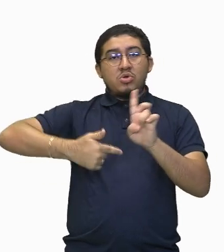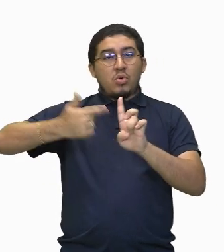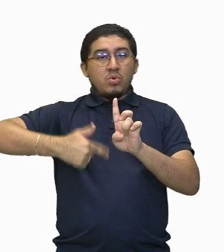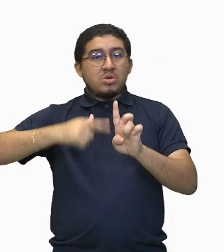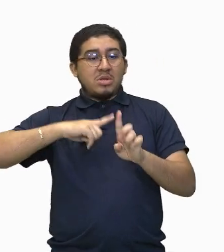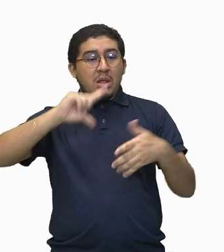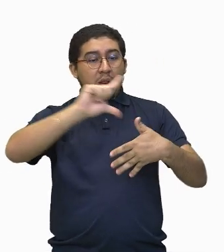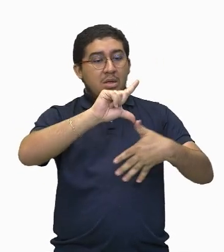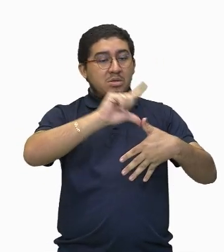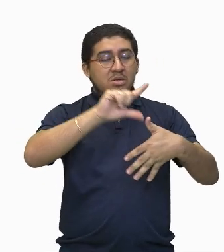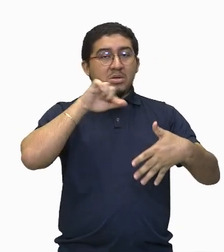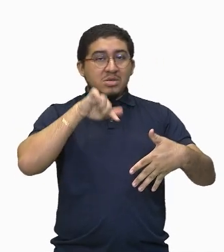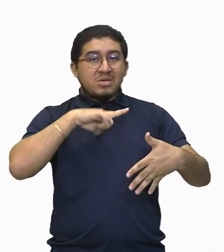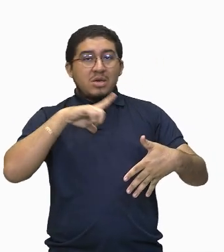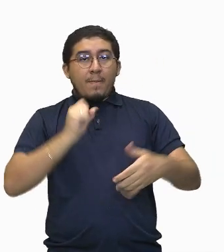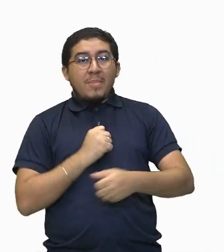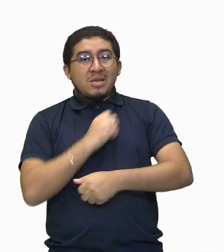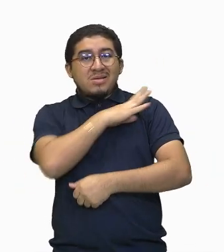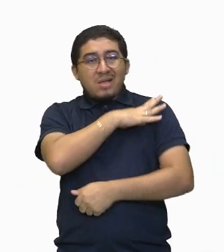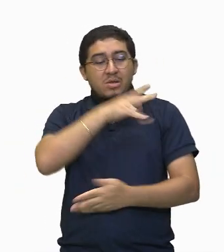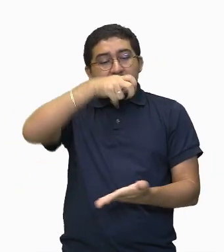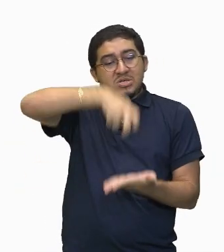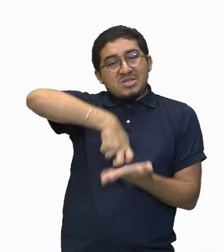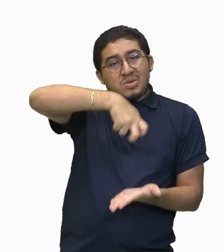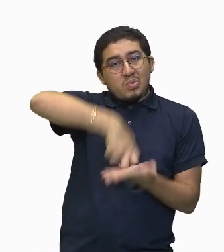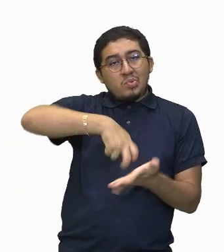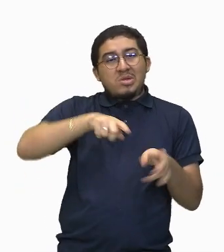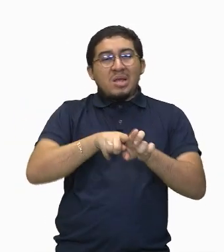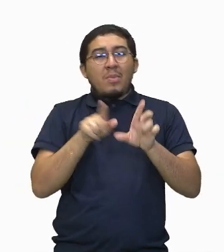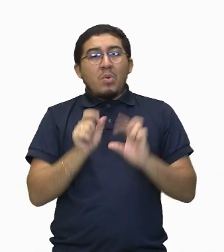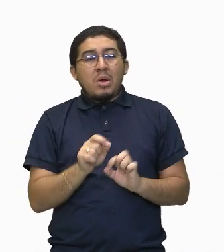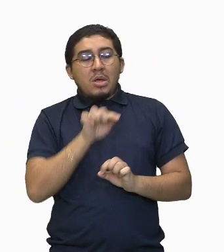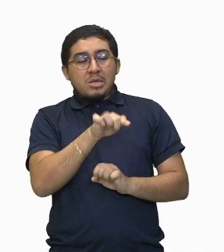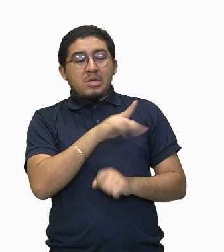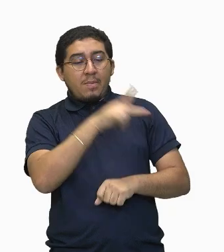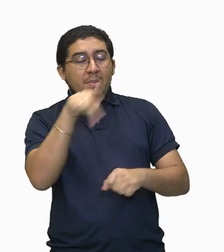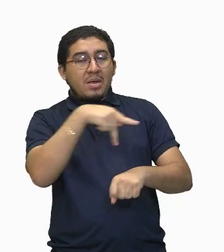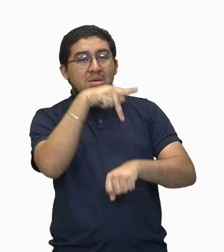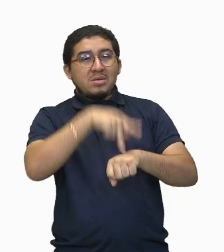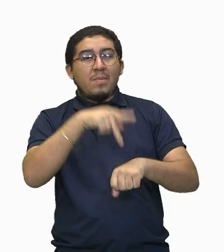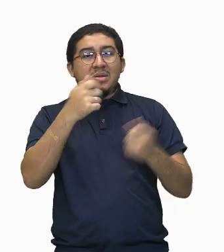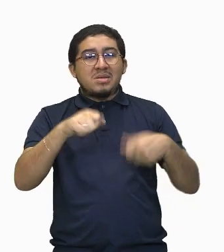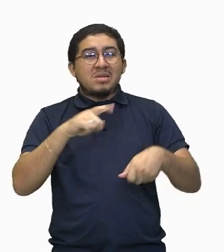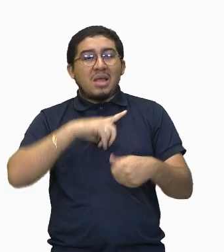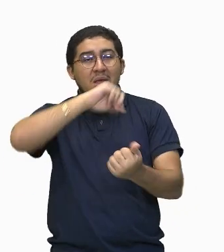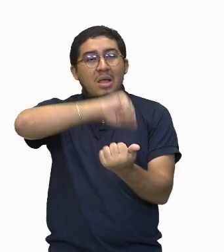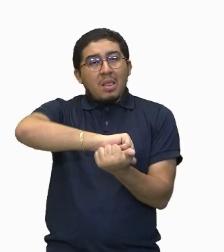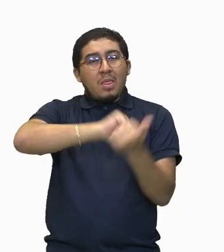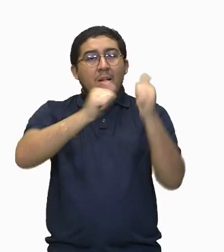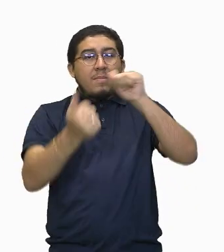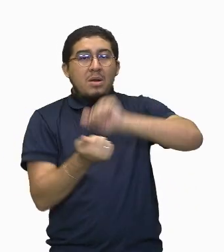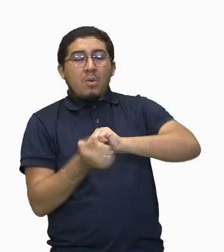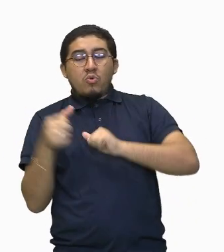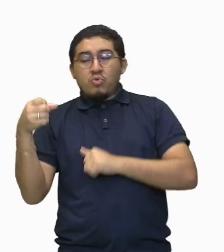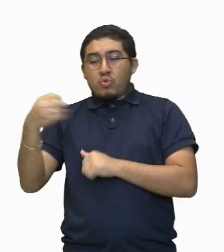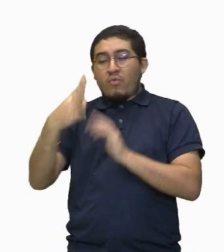ditaduras militares, eles vão ter que se adequar ao novo modelo econômico,